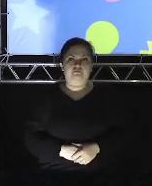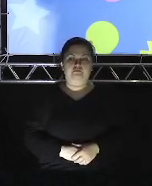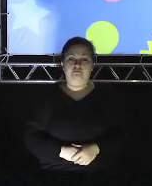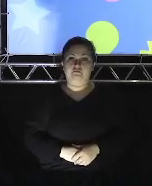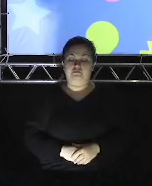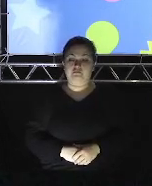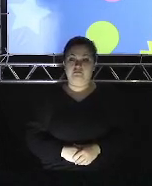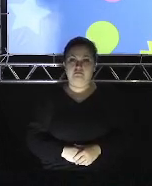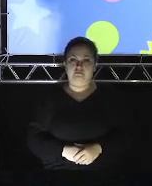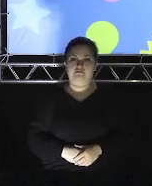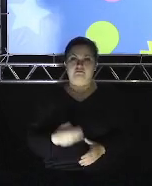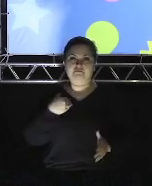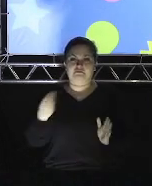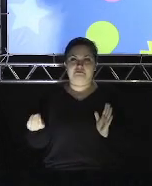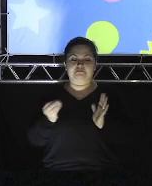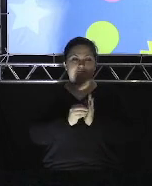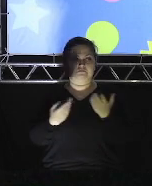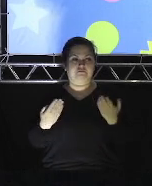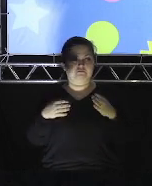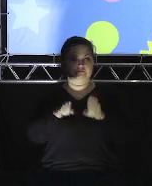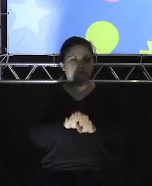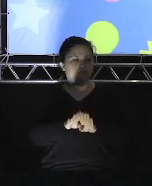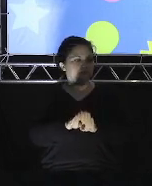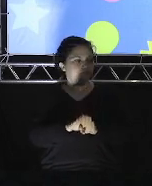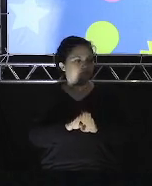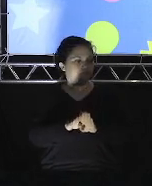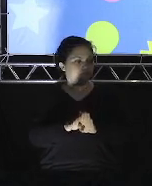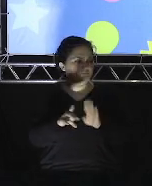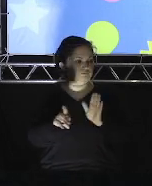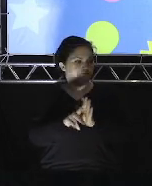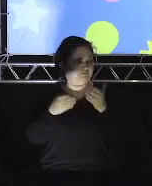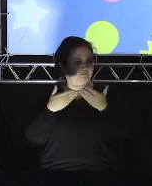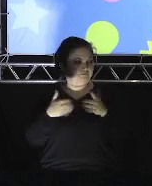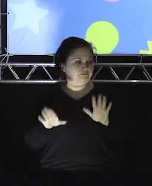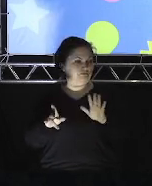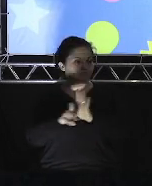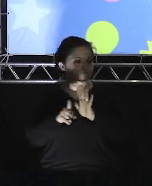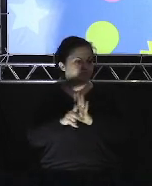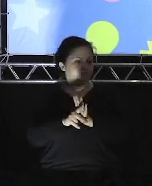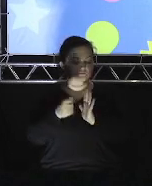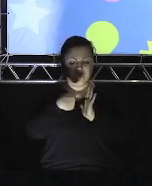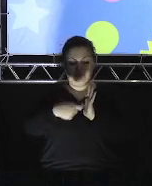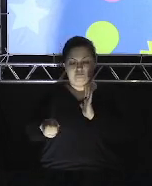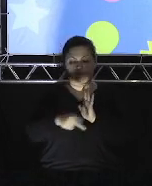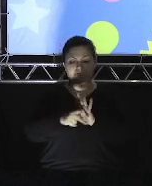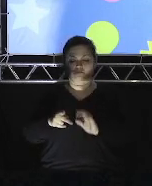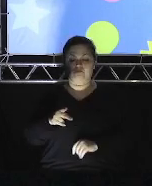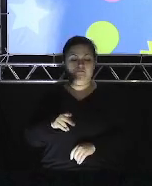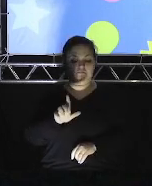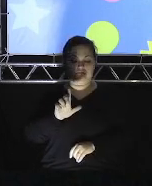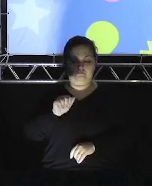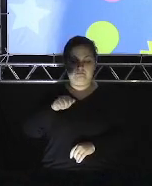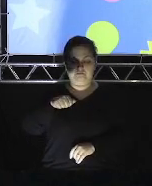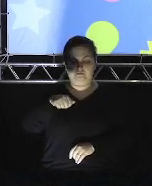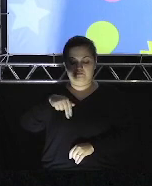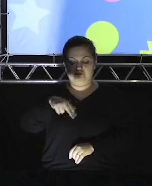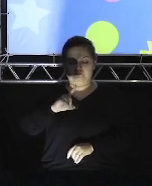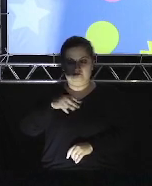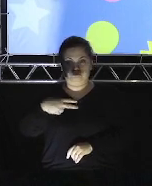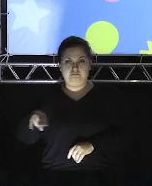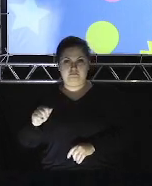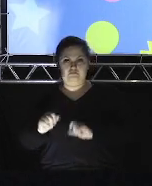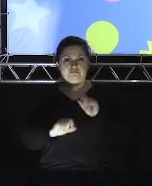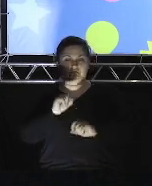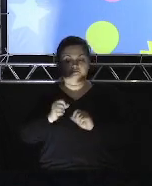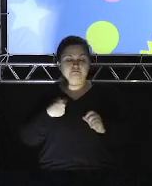aí, eu trago para fechar, né? A Donella Meadows, ela escreveu um texto chamado A Dança, e ela